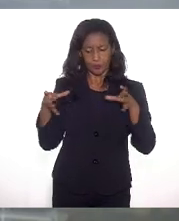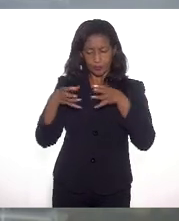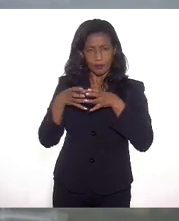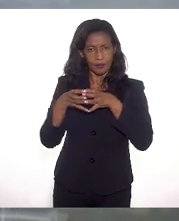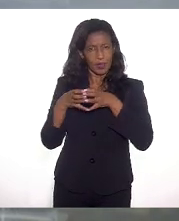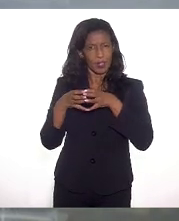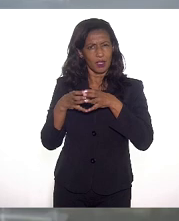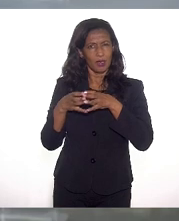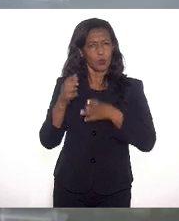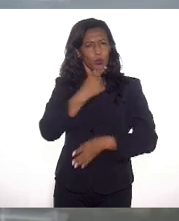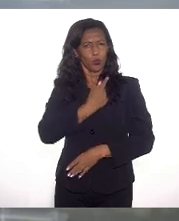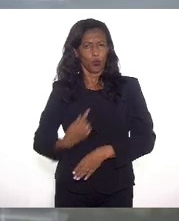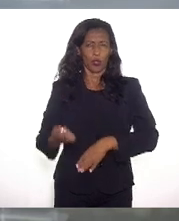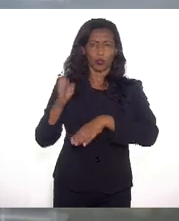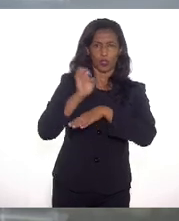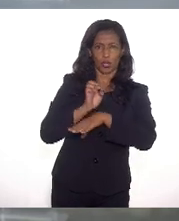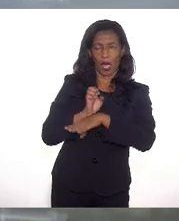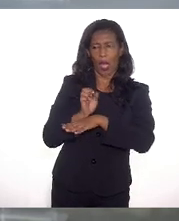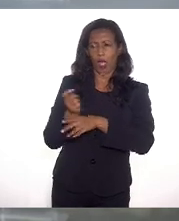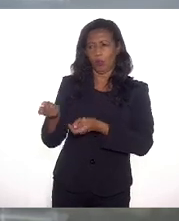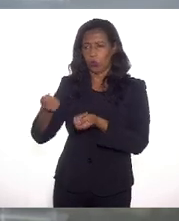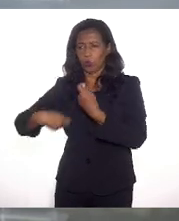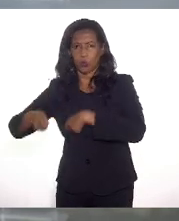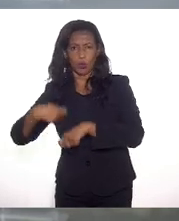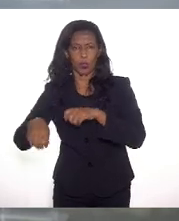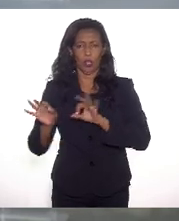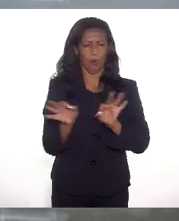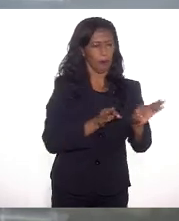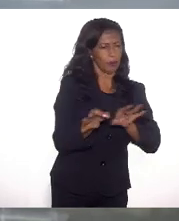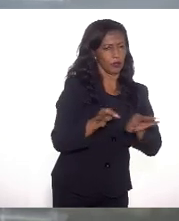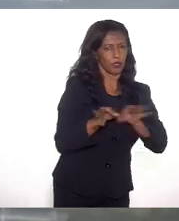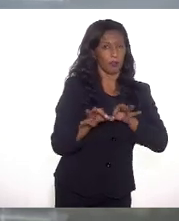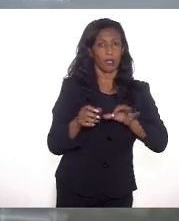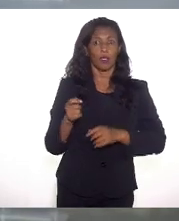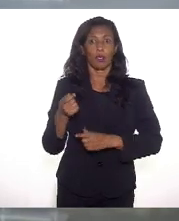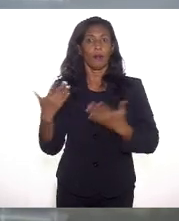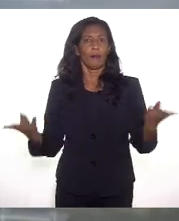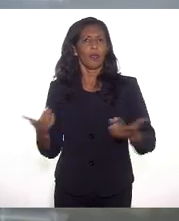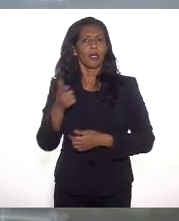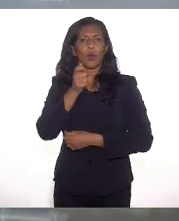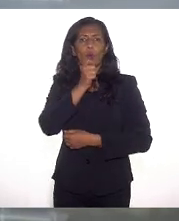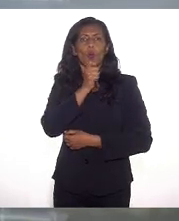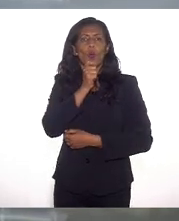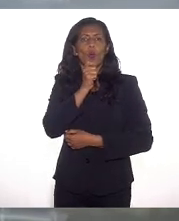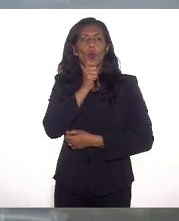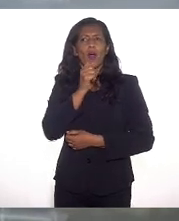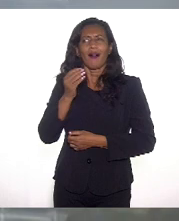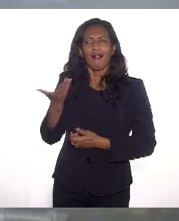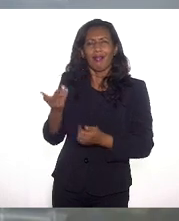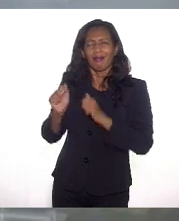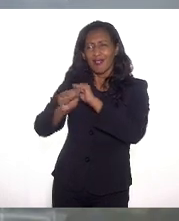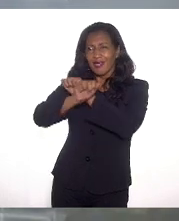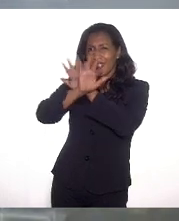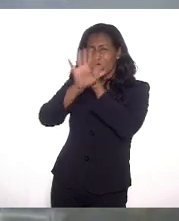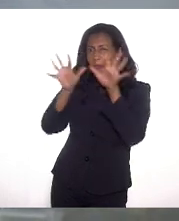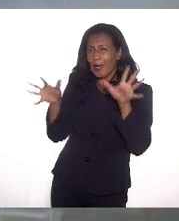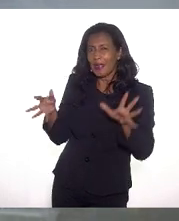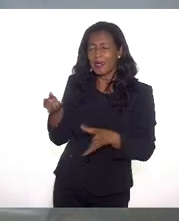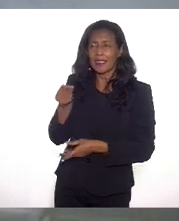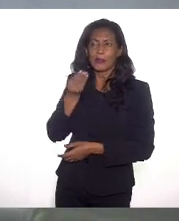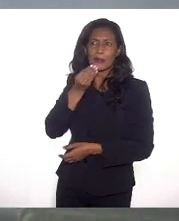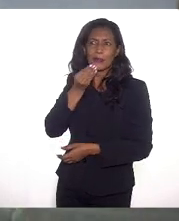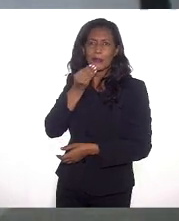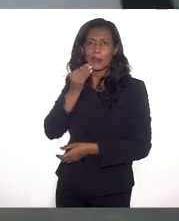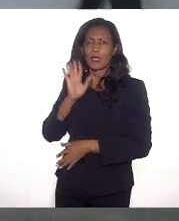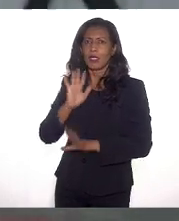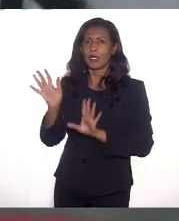do Estado teve, planejamento, controladoria, procuradoria, para que a gente tivesse a maior transparência possível, André, e não